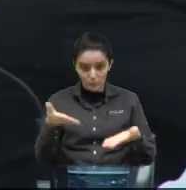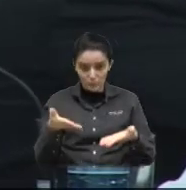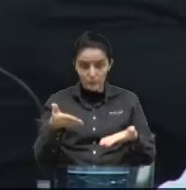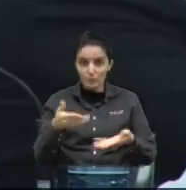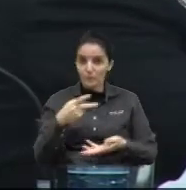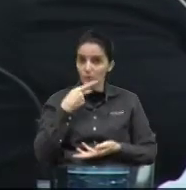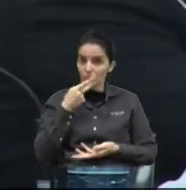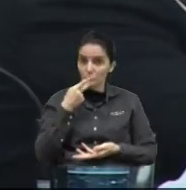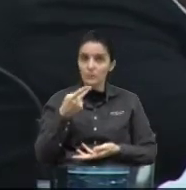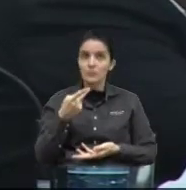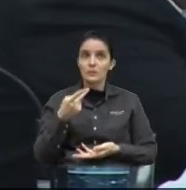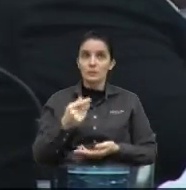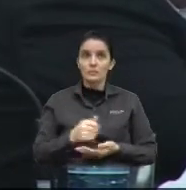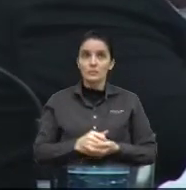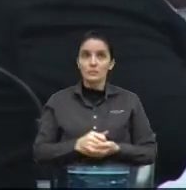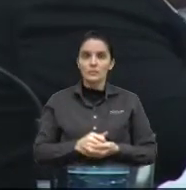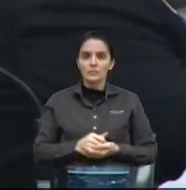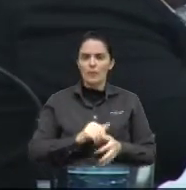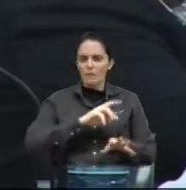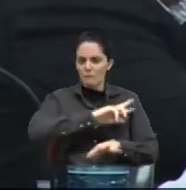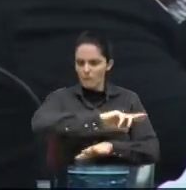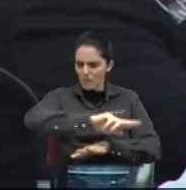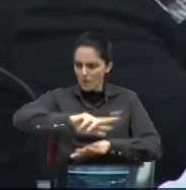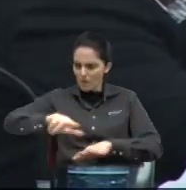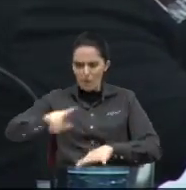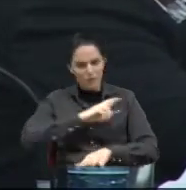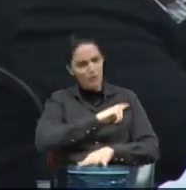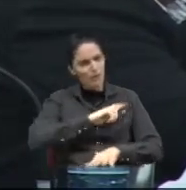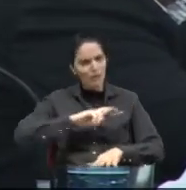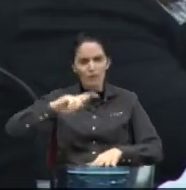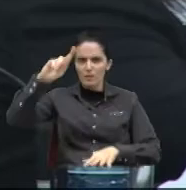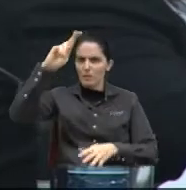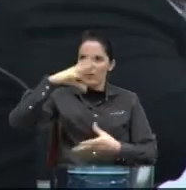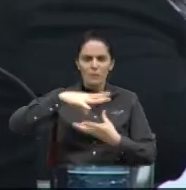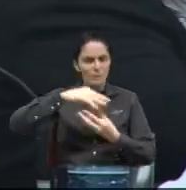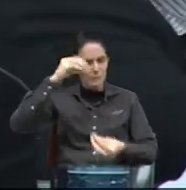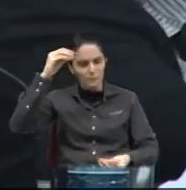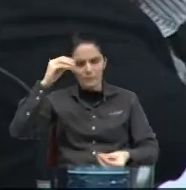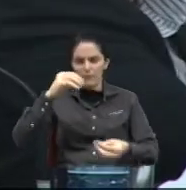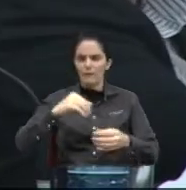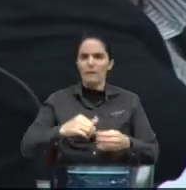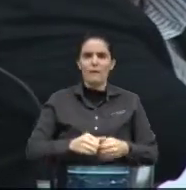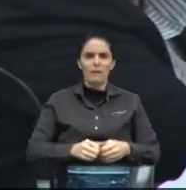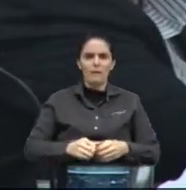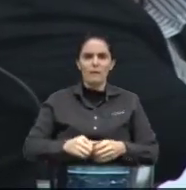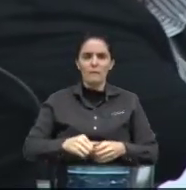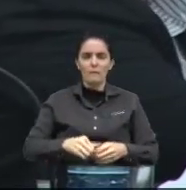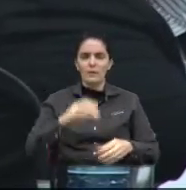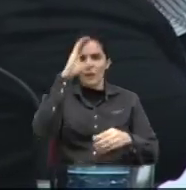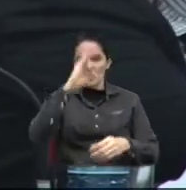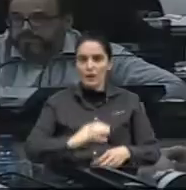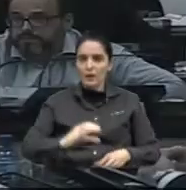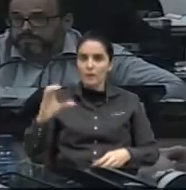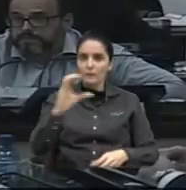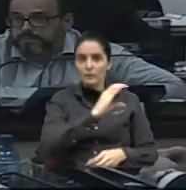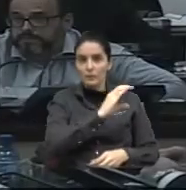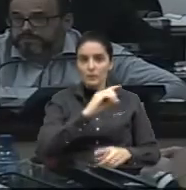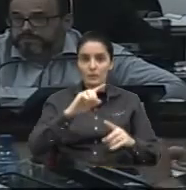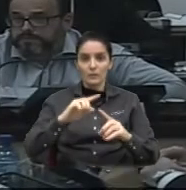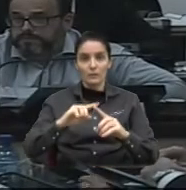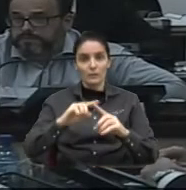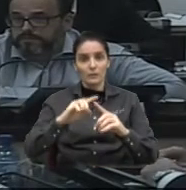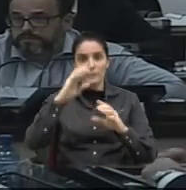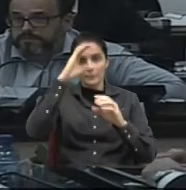própria pode ter várias religiões espíritas evangélico católico neste ano mas bíblia só tem uma só